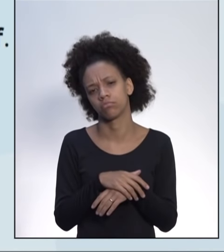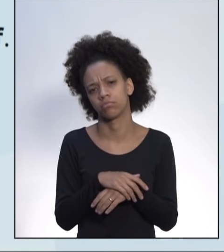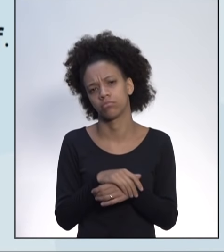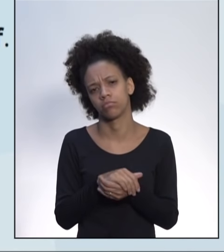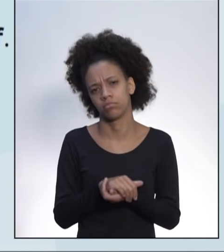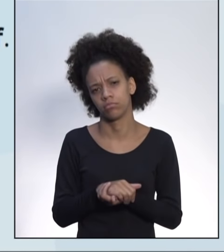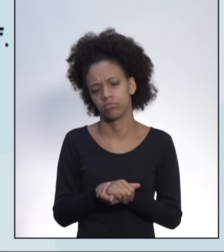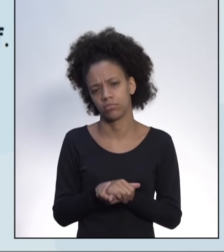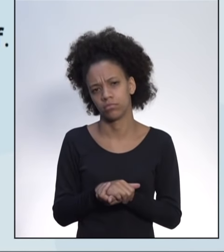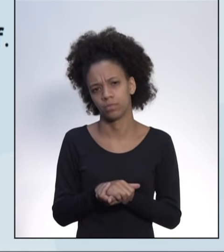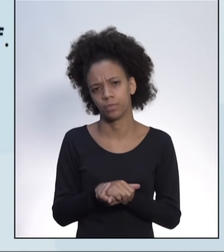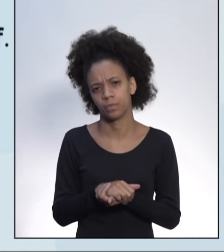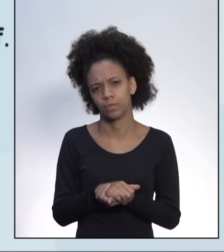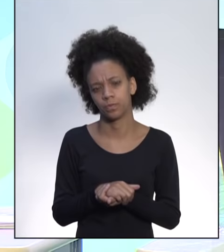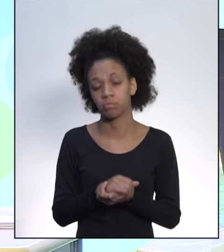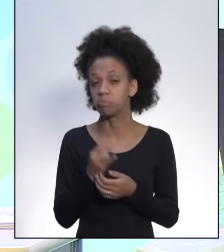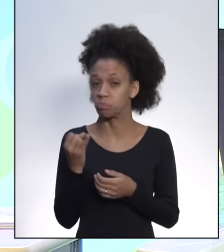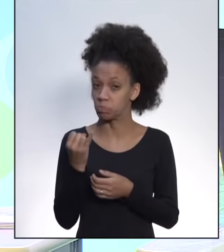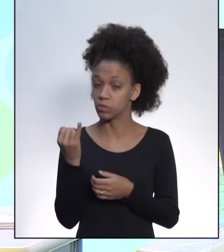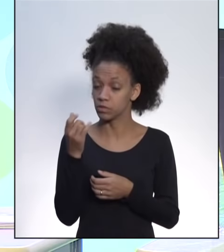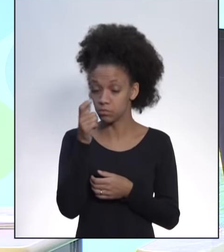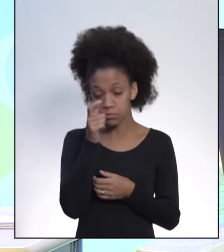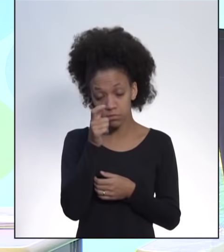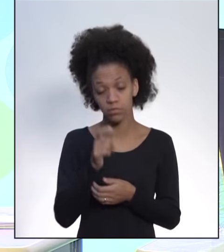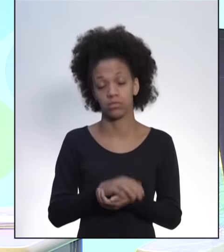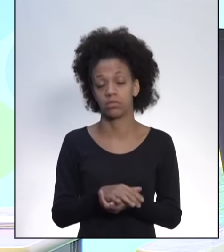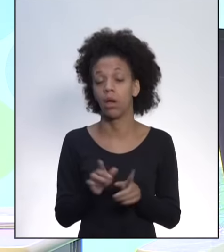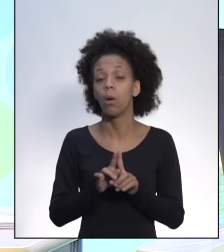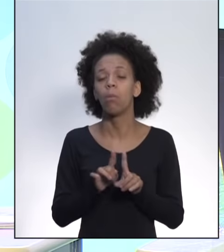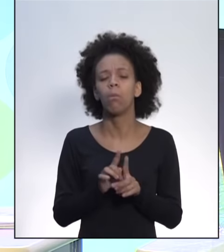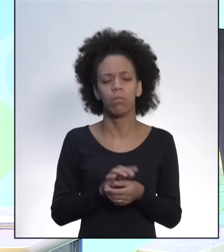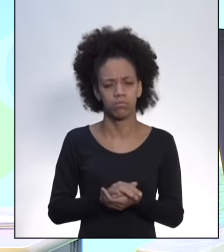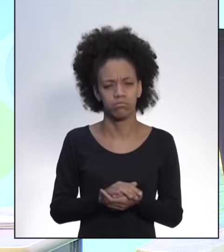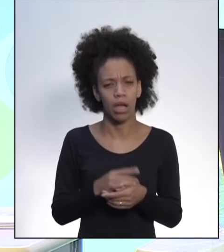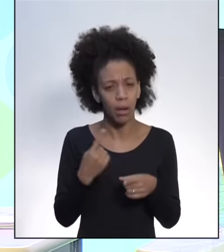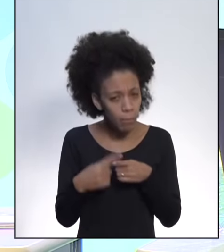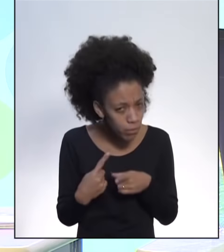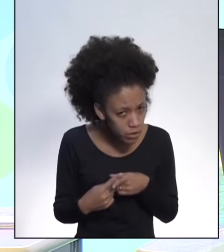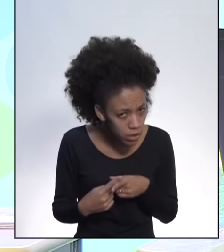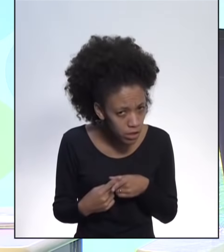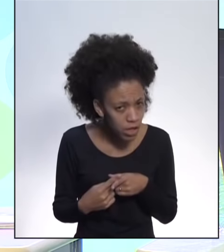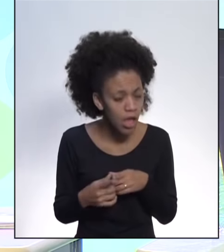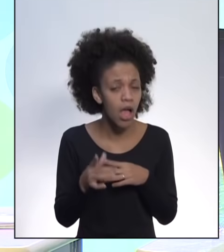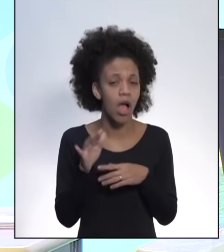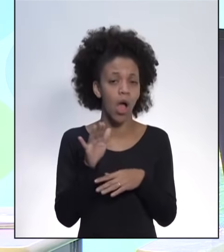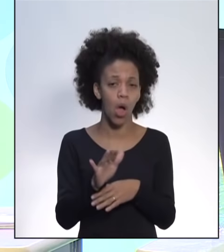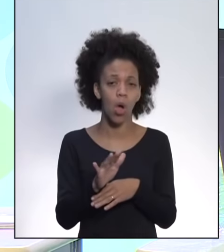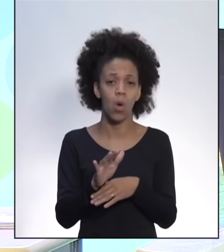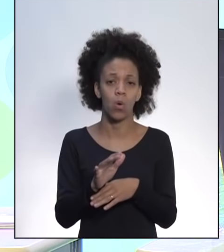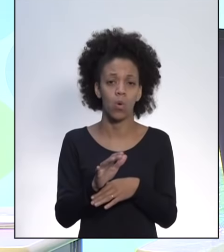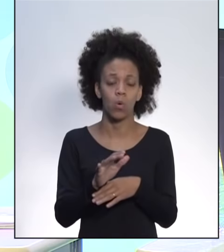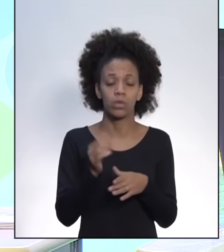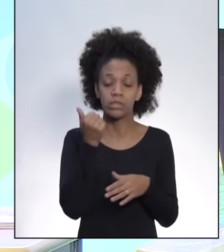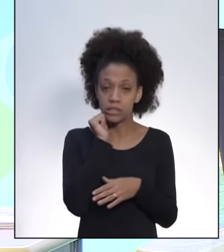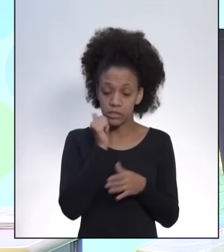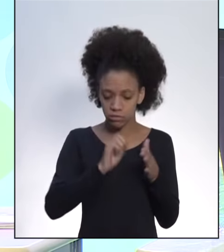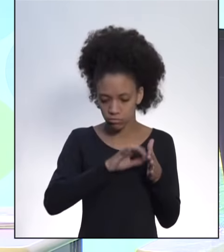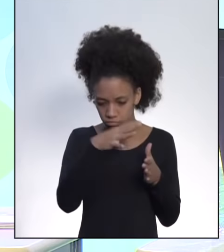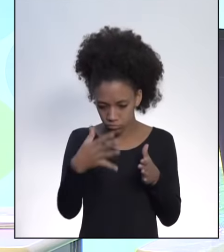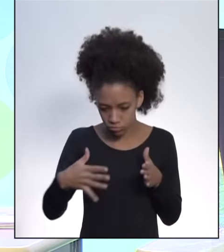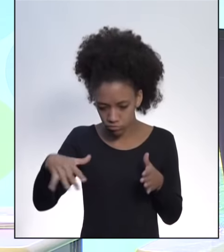correr with isso é muito interessante porque os cientistas do oceanográfico